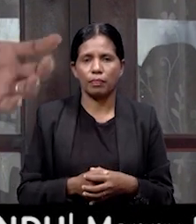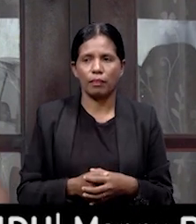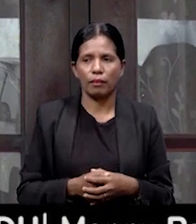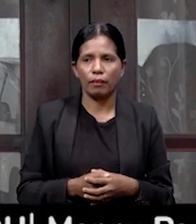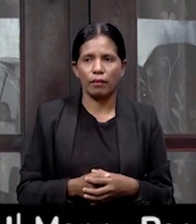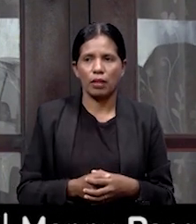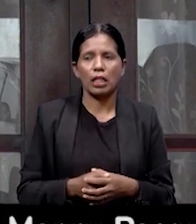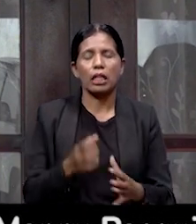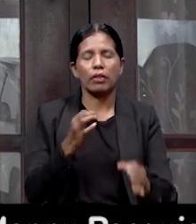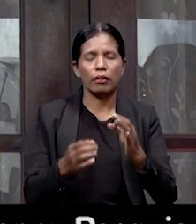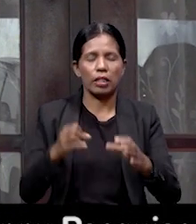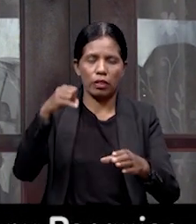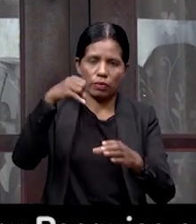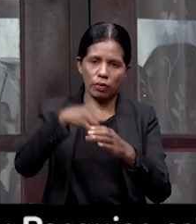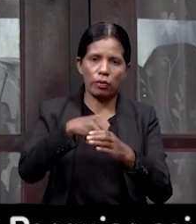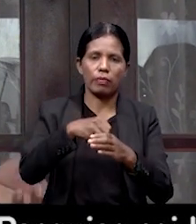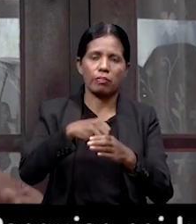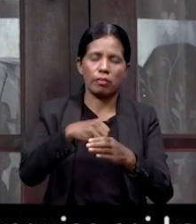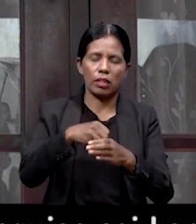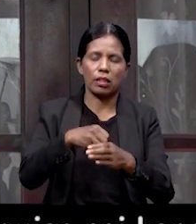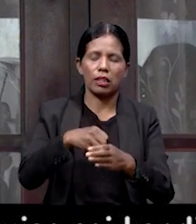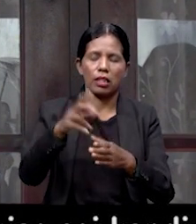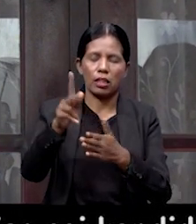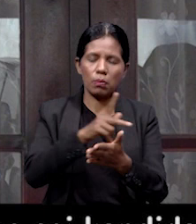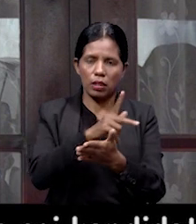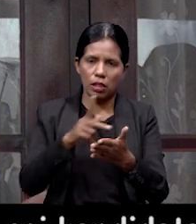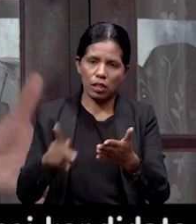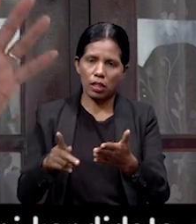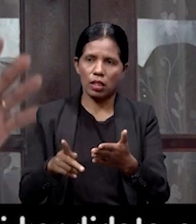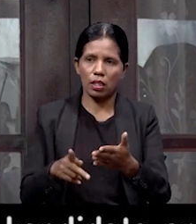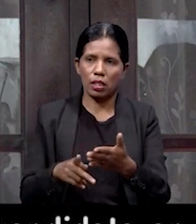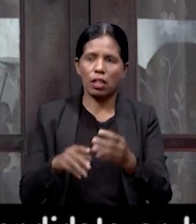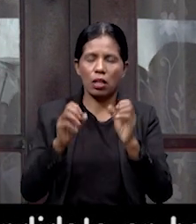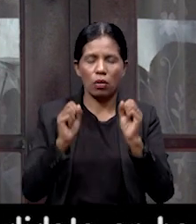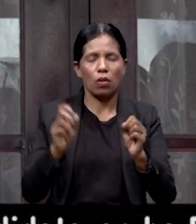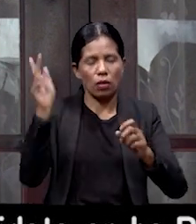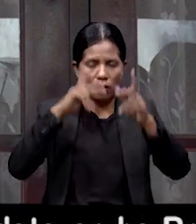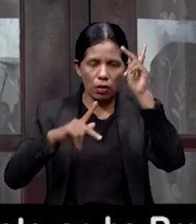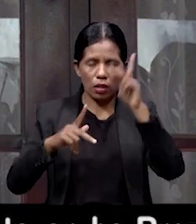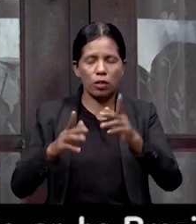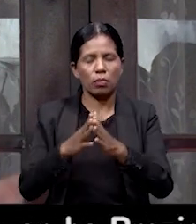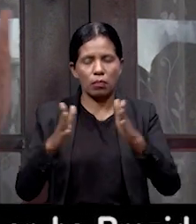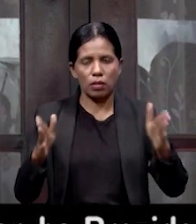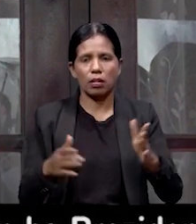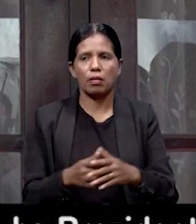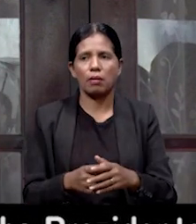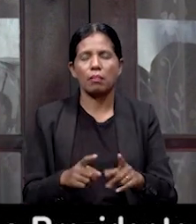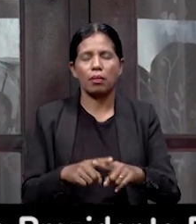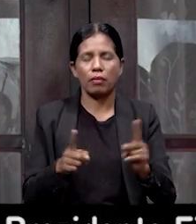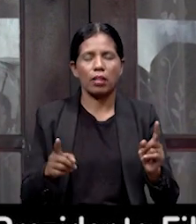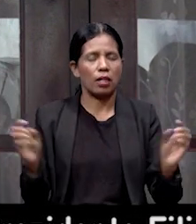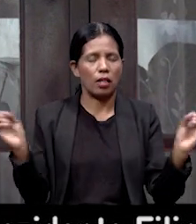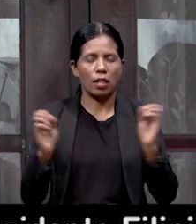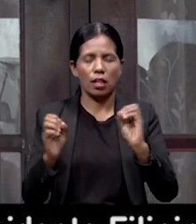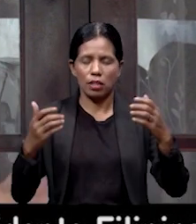ketani envolve ia criminal terrorista ruma ga ou ia sara caso outro ruma, mas graças a Deus lá ia